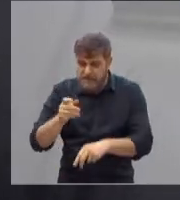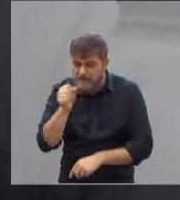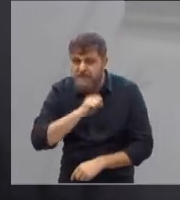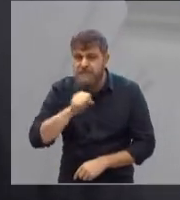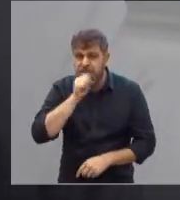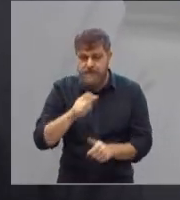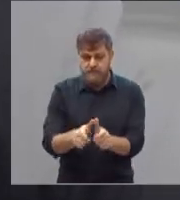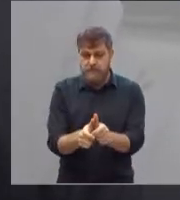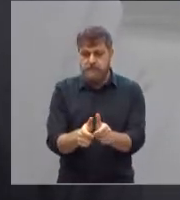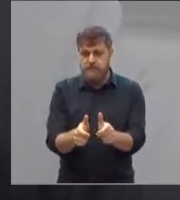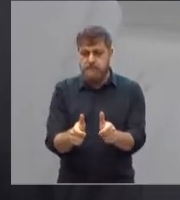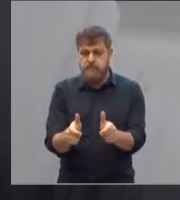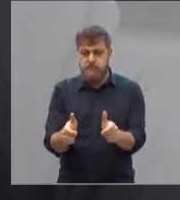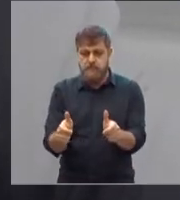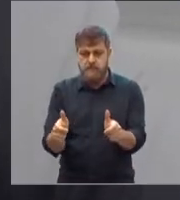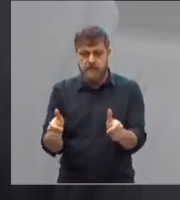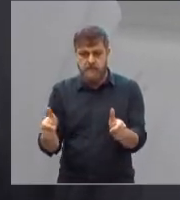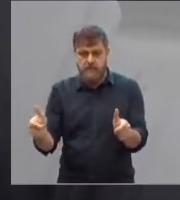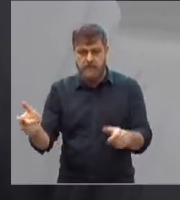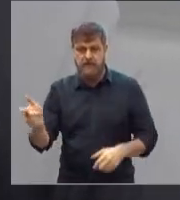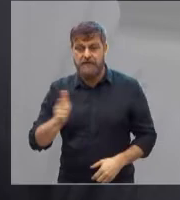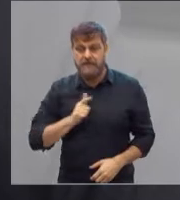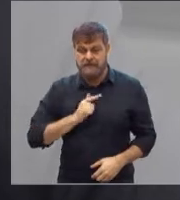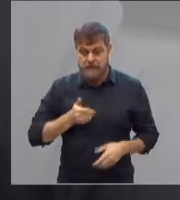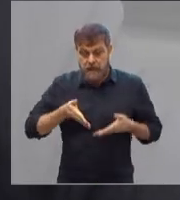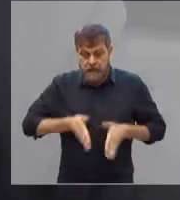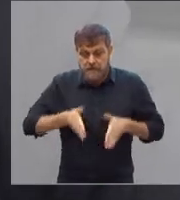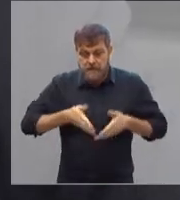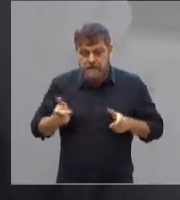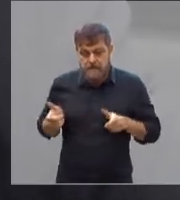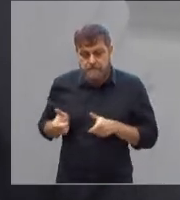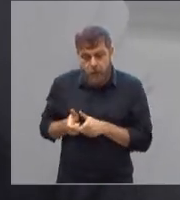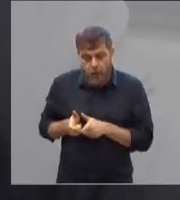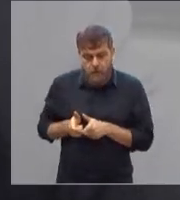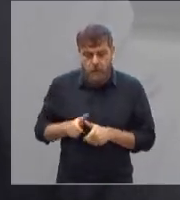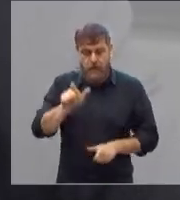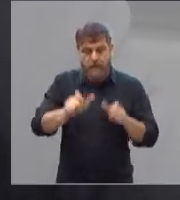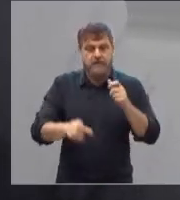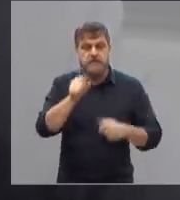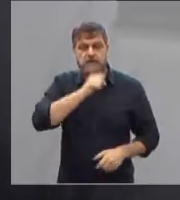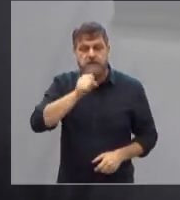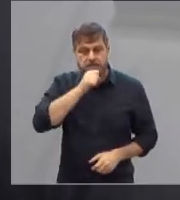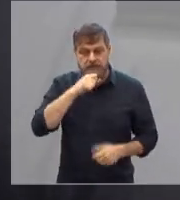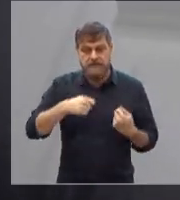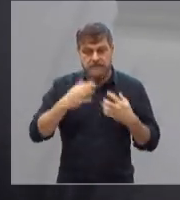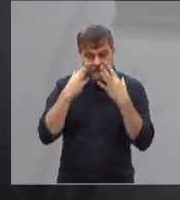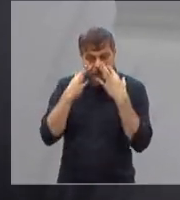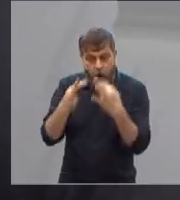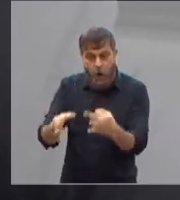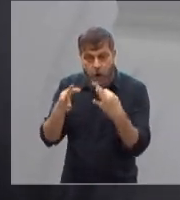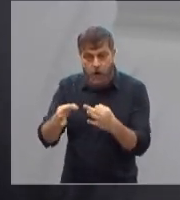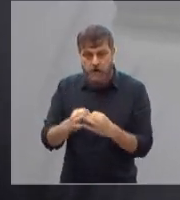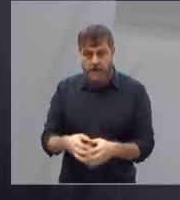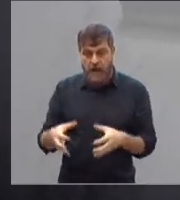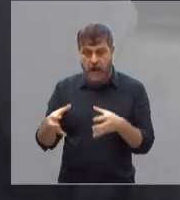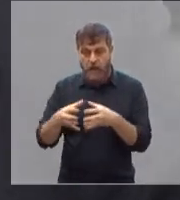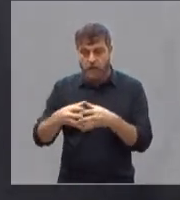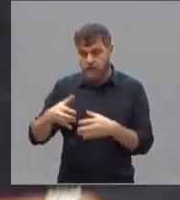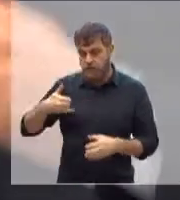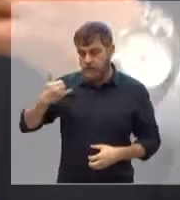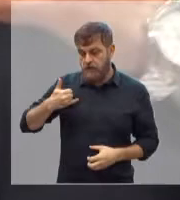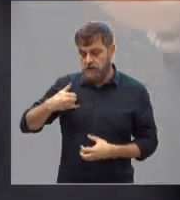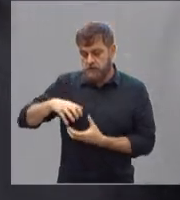idosa, em outras palavras, as pessoas estão vivendo mais e está nascendo menos. Então, tem que ter um olhar especial para a